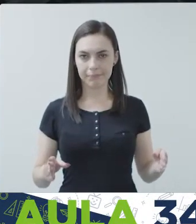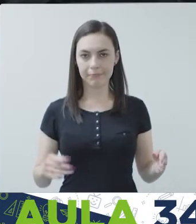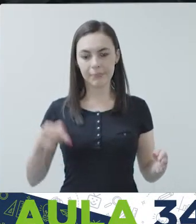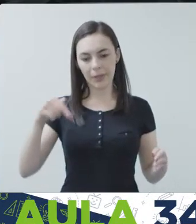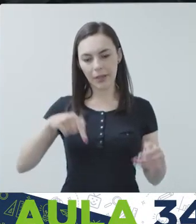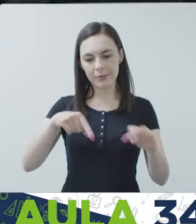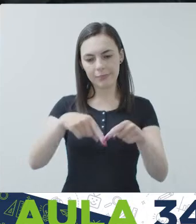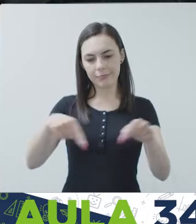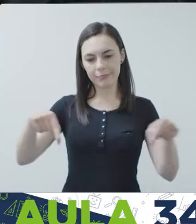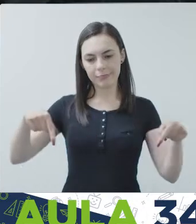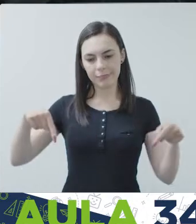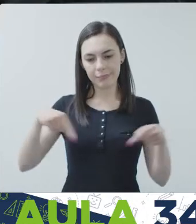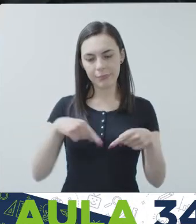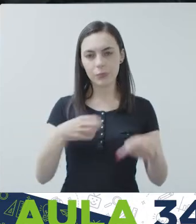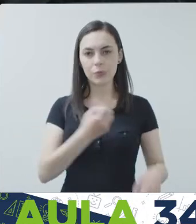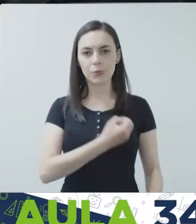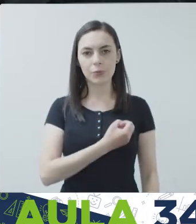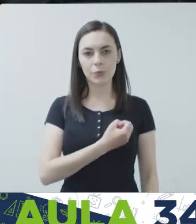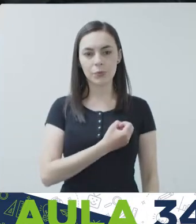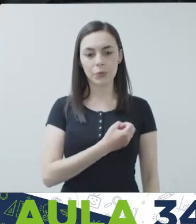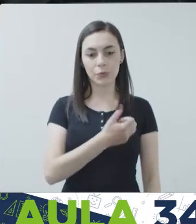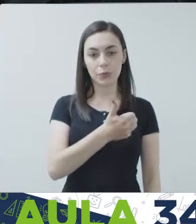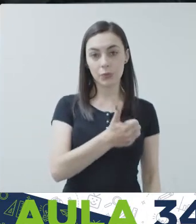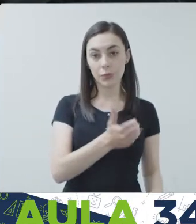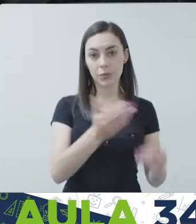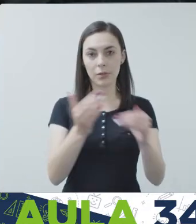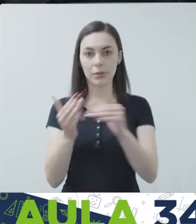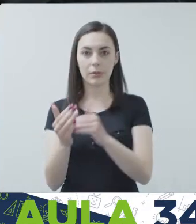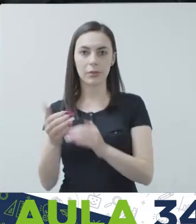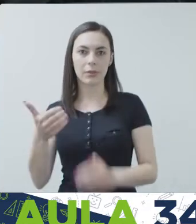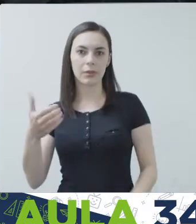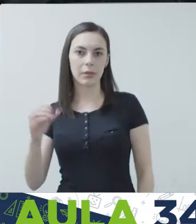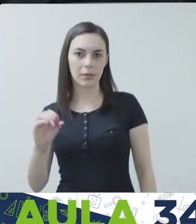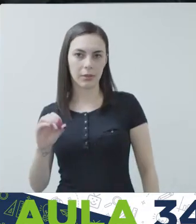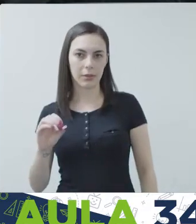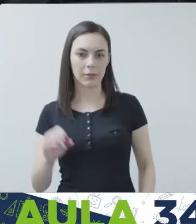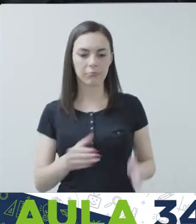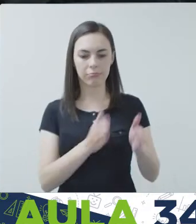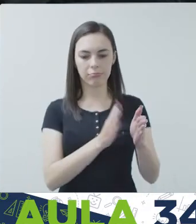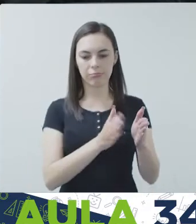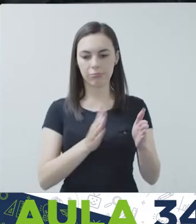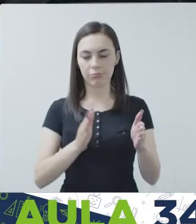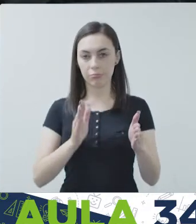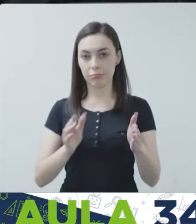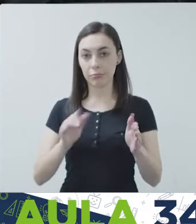sala, estes números na ordem que eles estão no quadro numérico.